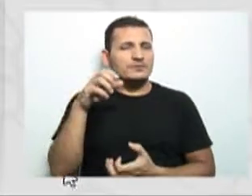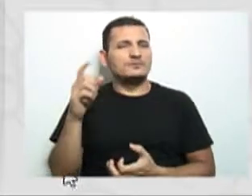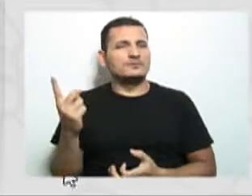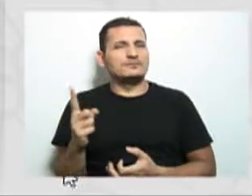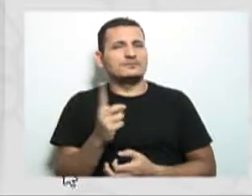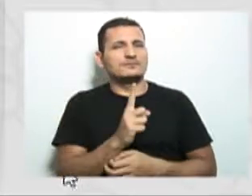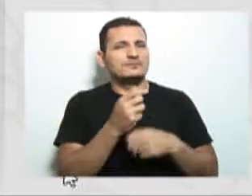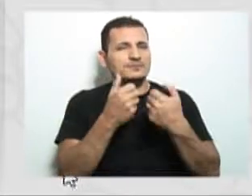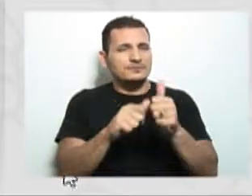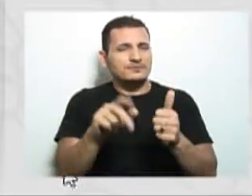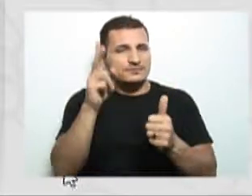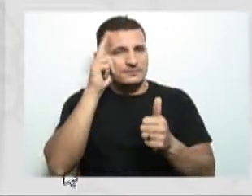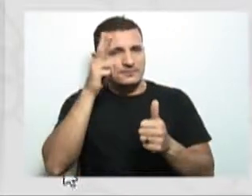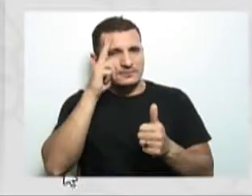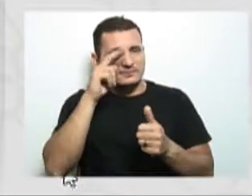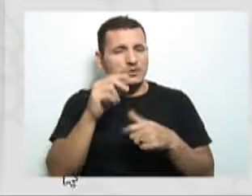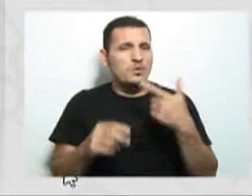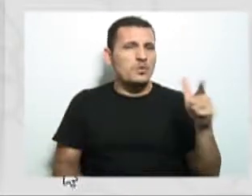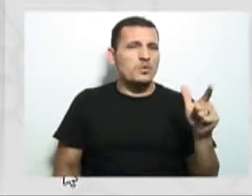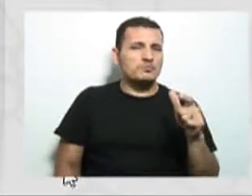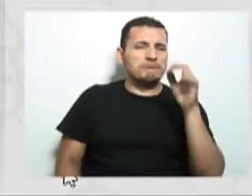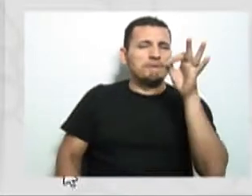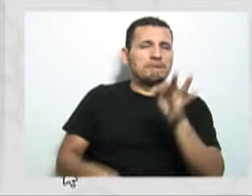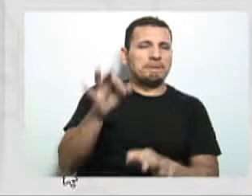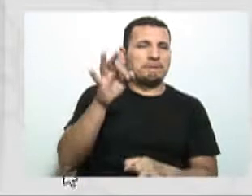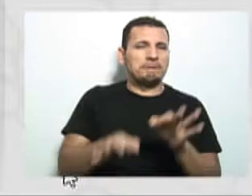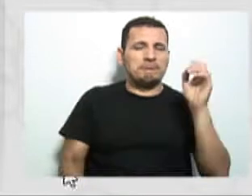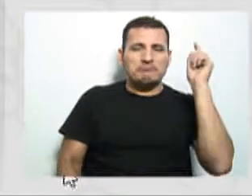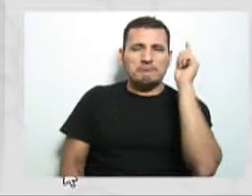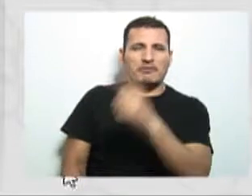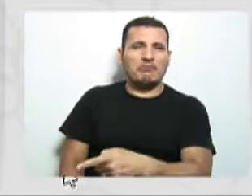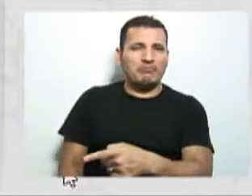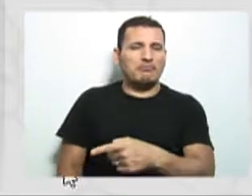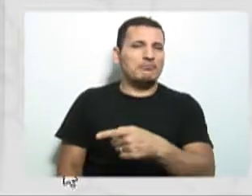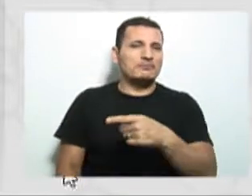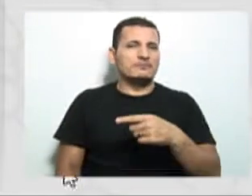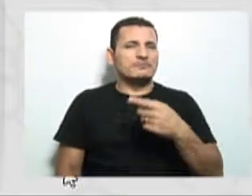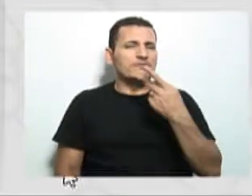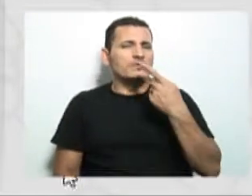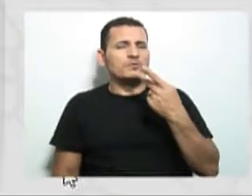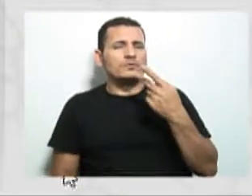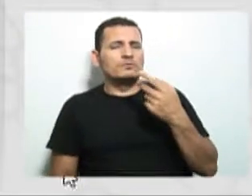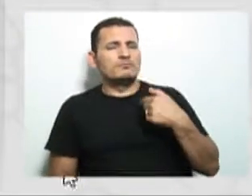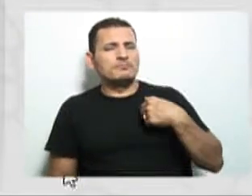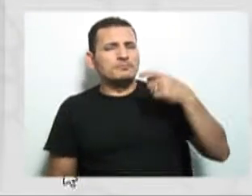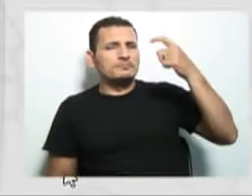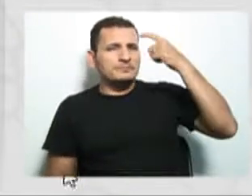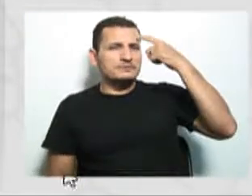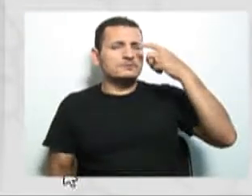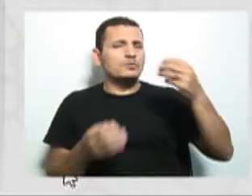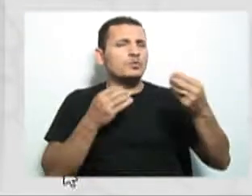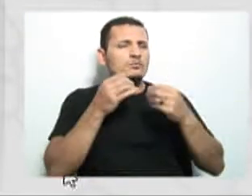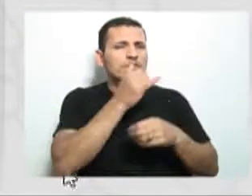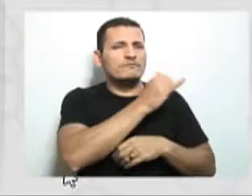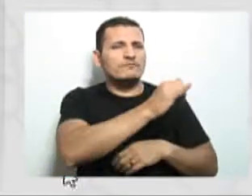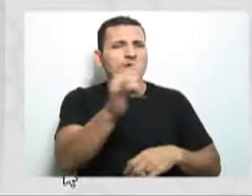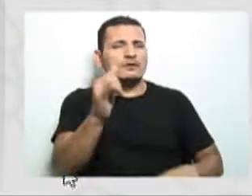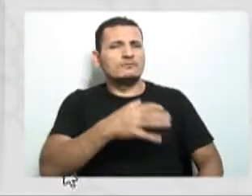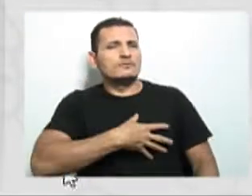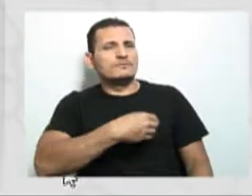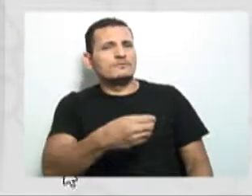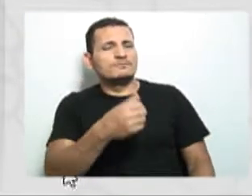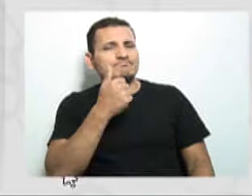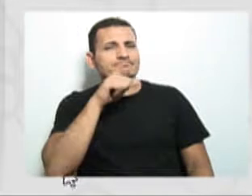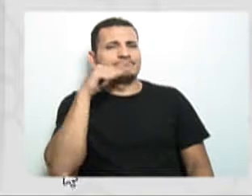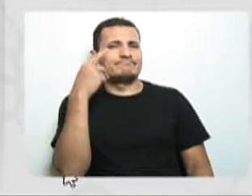é? Lembra lá? E o outro foi julgar ele. Ele falou, poxa vida, eu estou aqui pensando em como falar para os meus filhos que a mãe